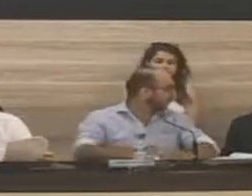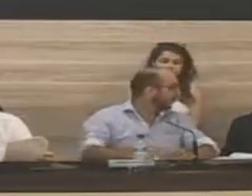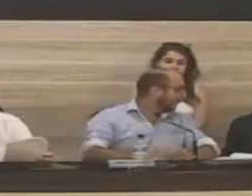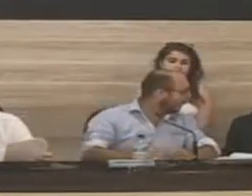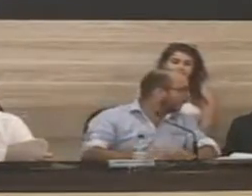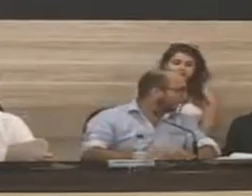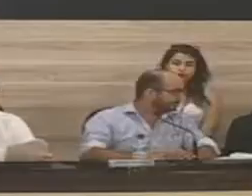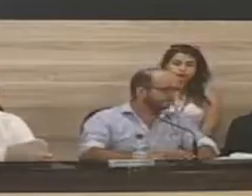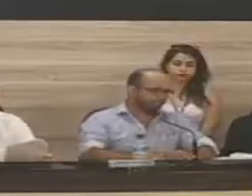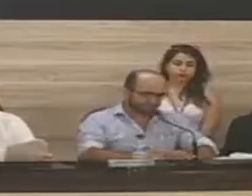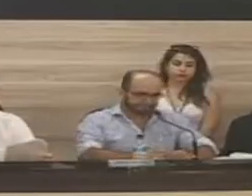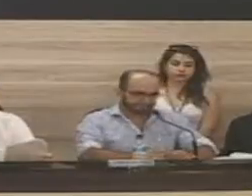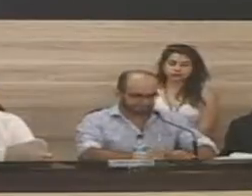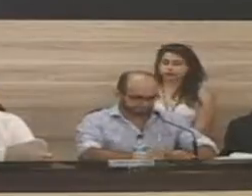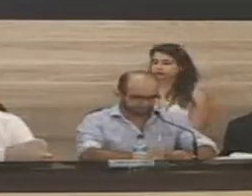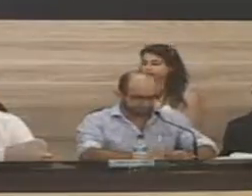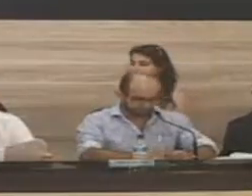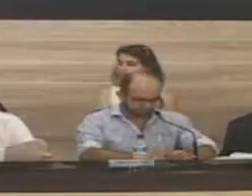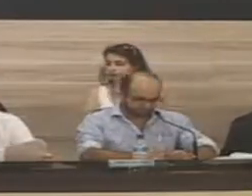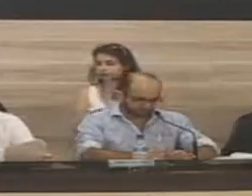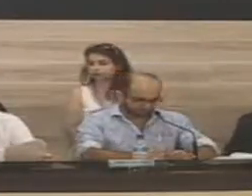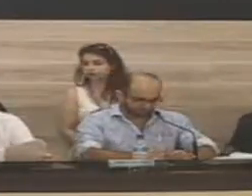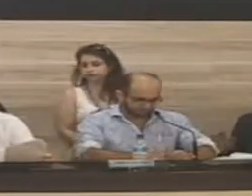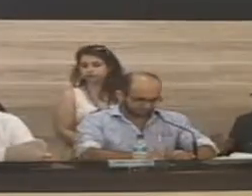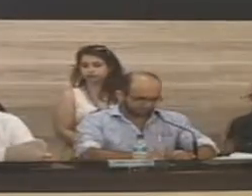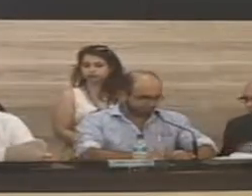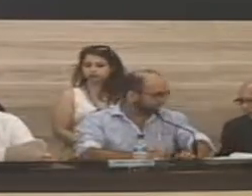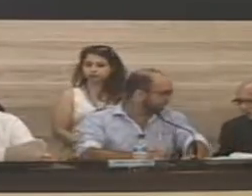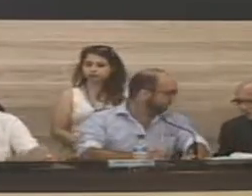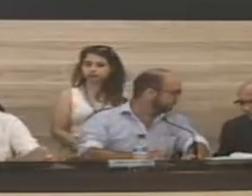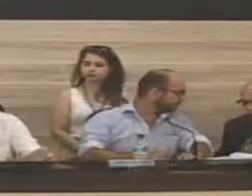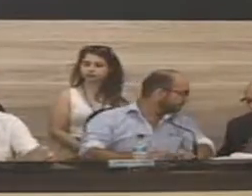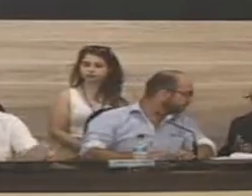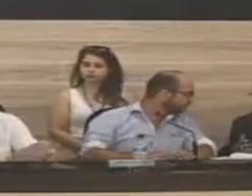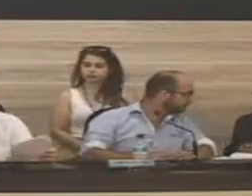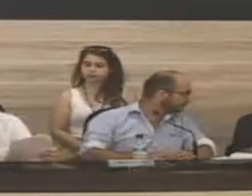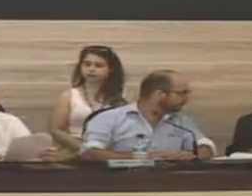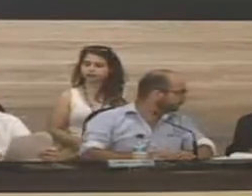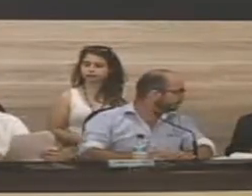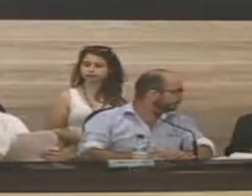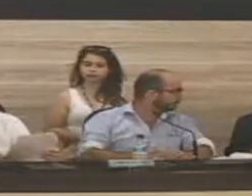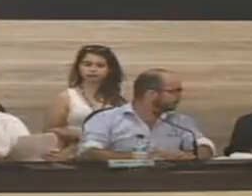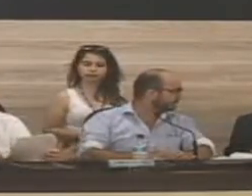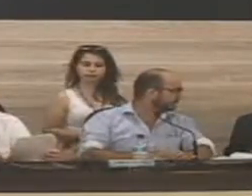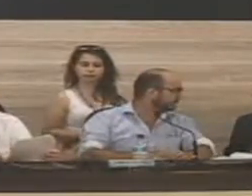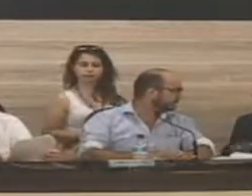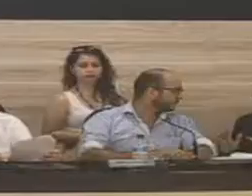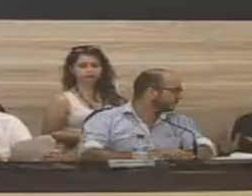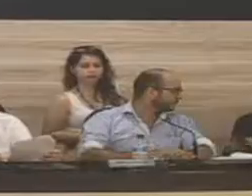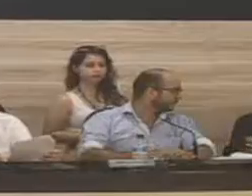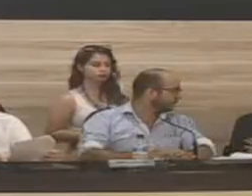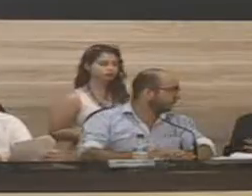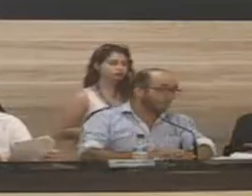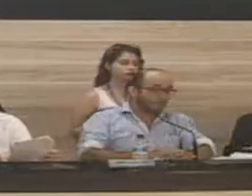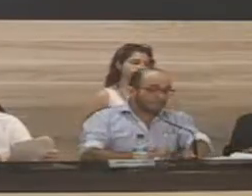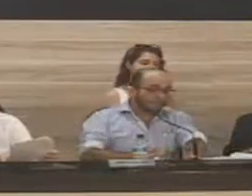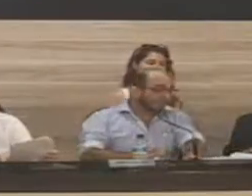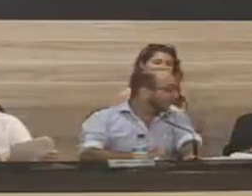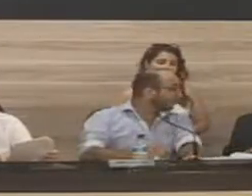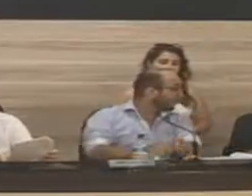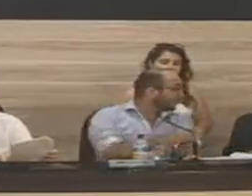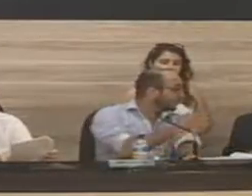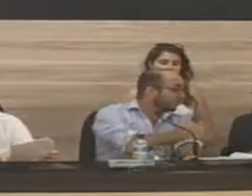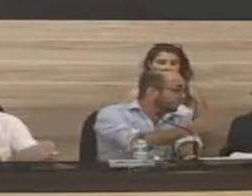O requerimento de urgência especial foi aprovado por todos os vereadores presentes no plenário ao senhor secretário para leitura